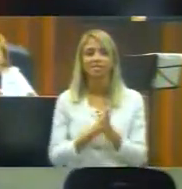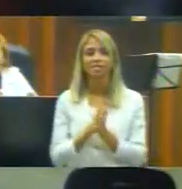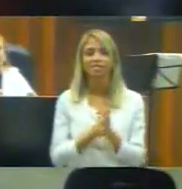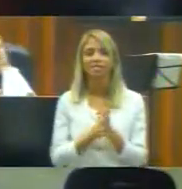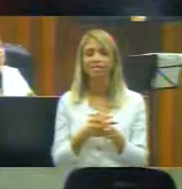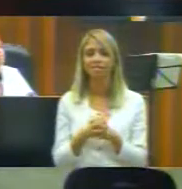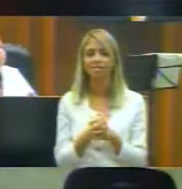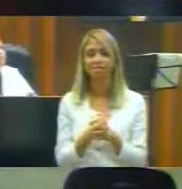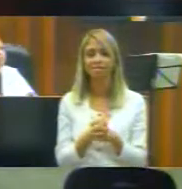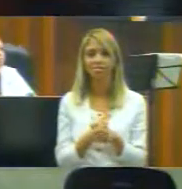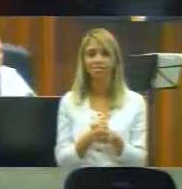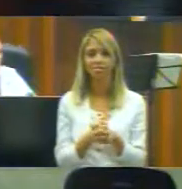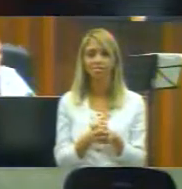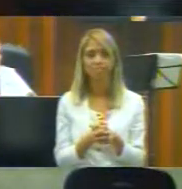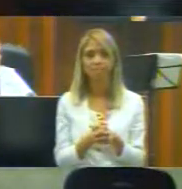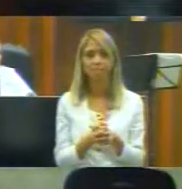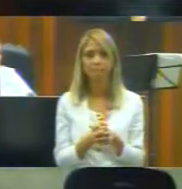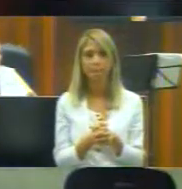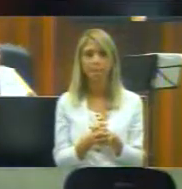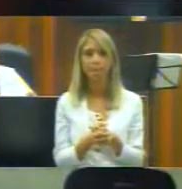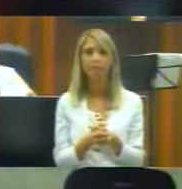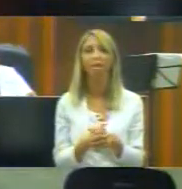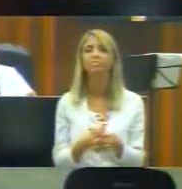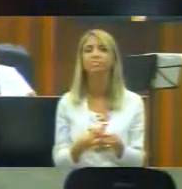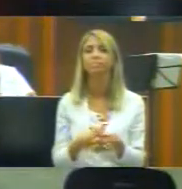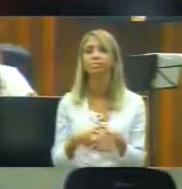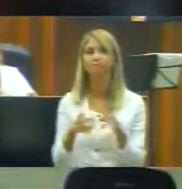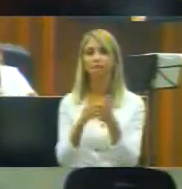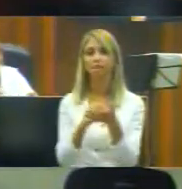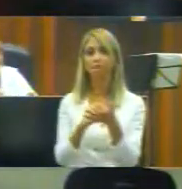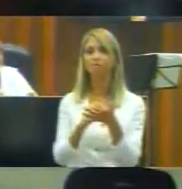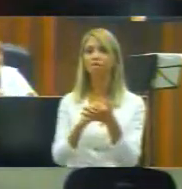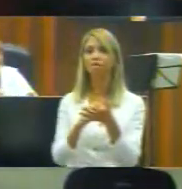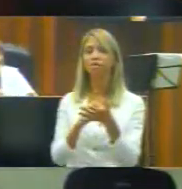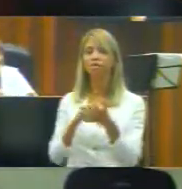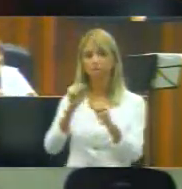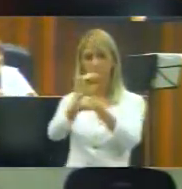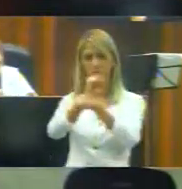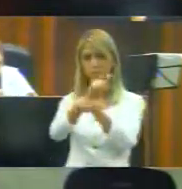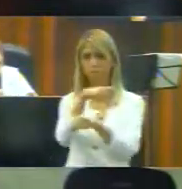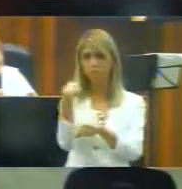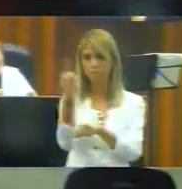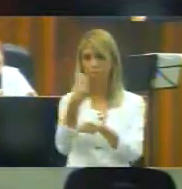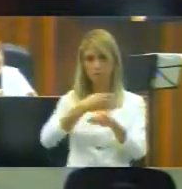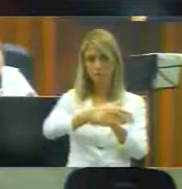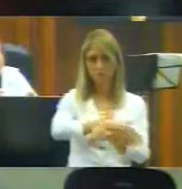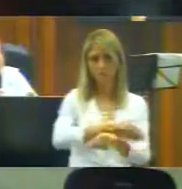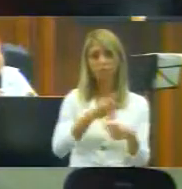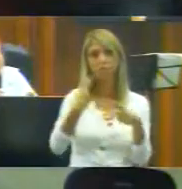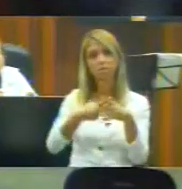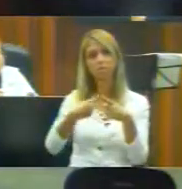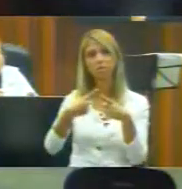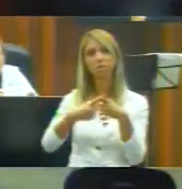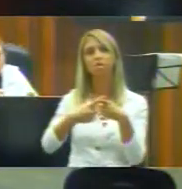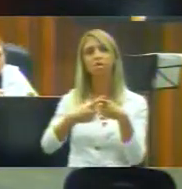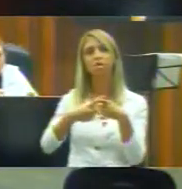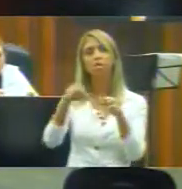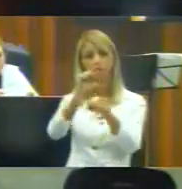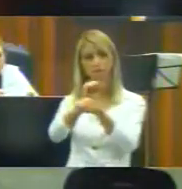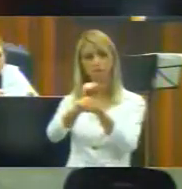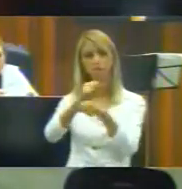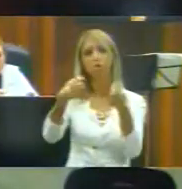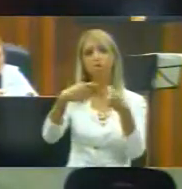Pessoal, a gente estava esperando todo mundo chegar e por isso nós não cantamos o hino